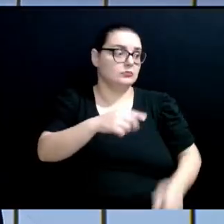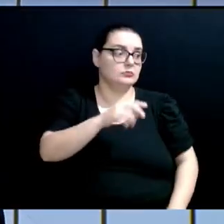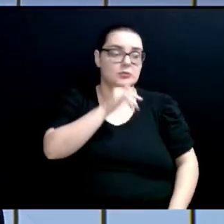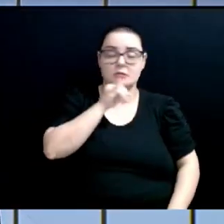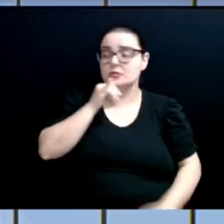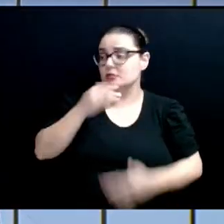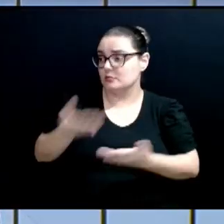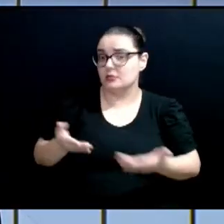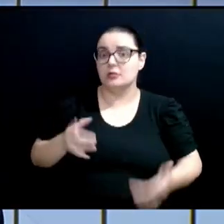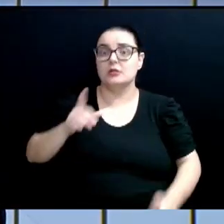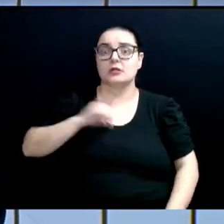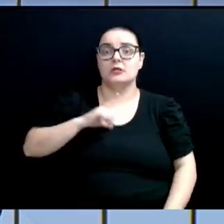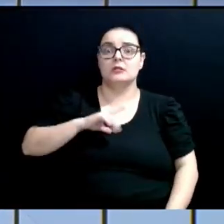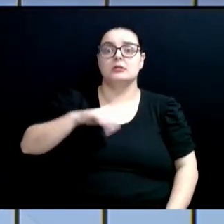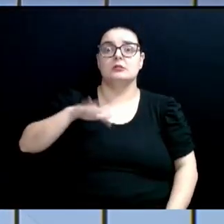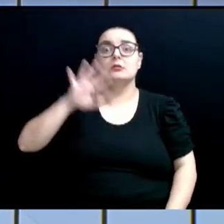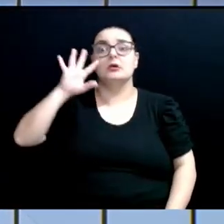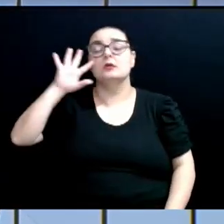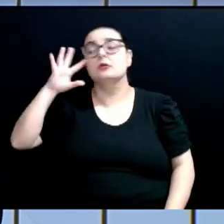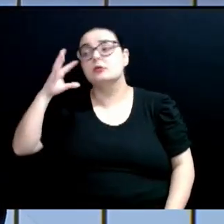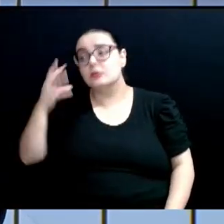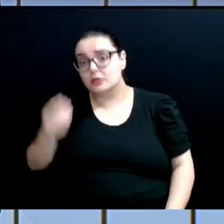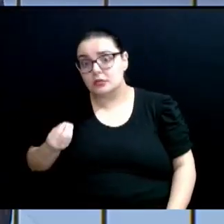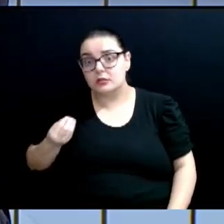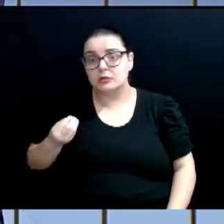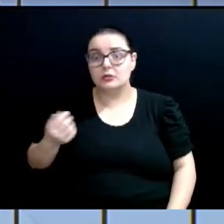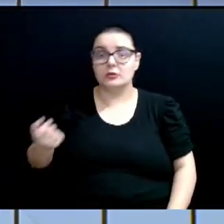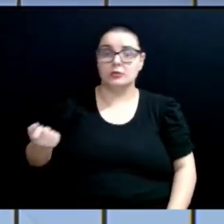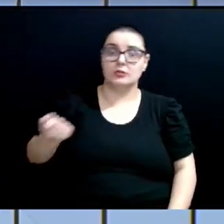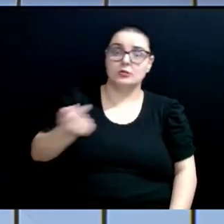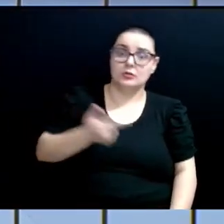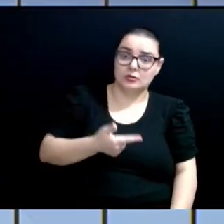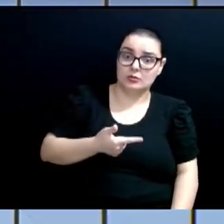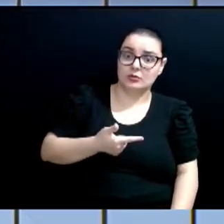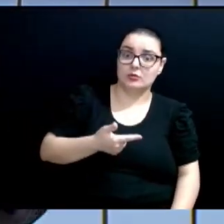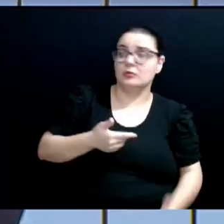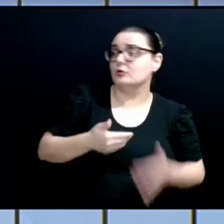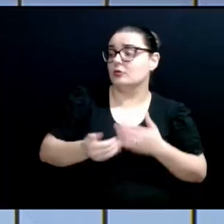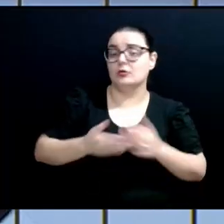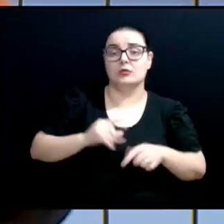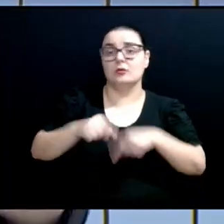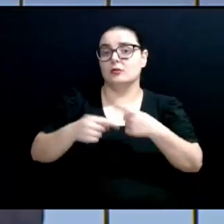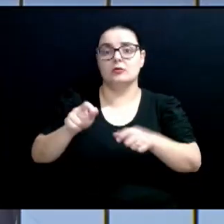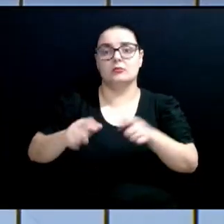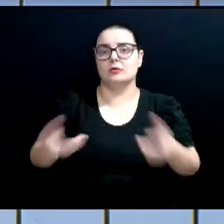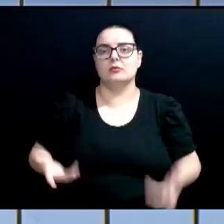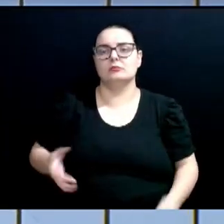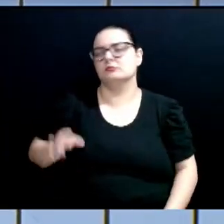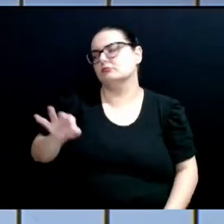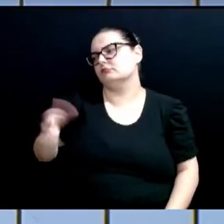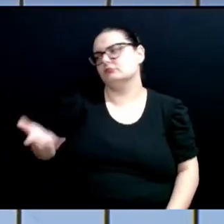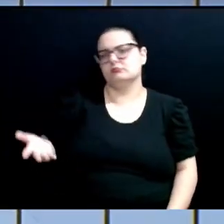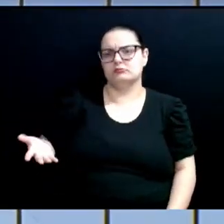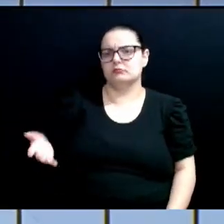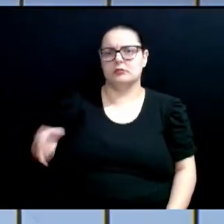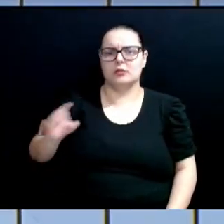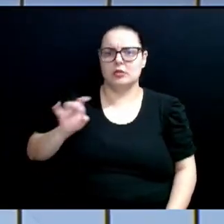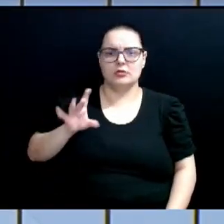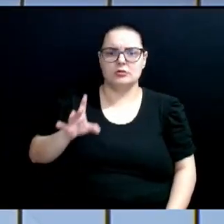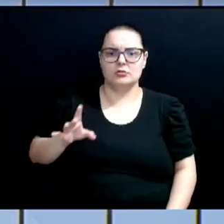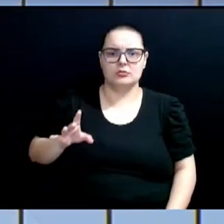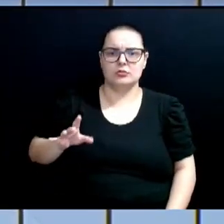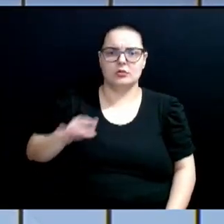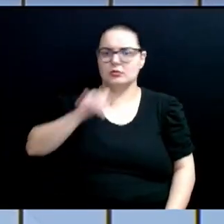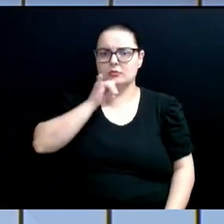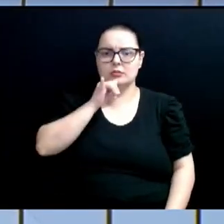mais conhecimento do que qualquer outro. Certamente alguém, aqui apenas a título exemplificativo, mas